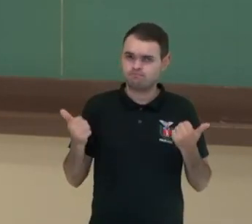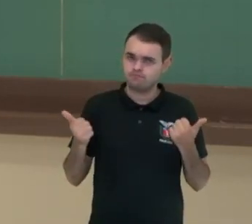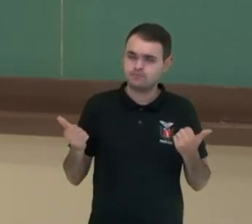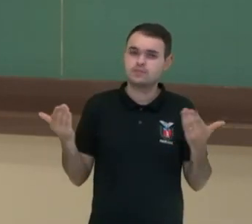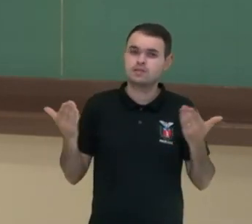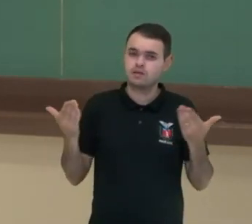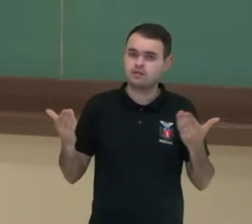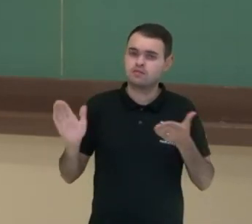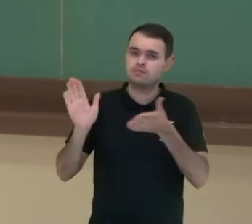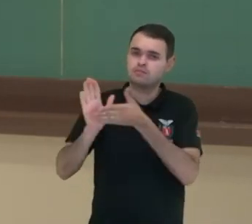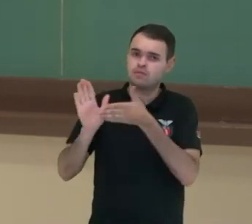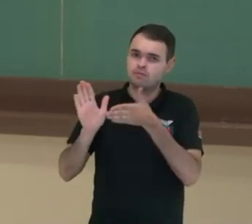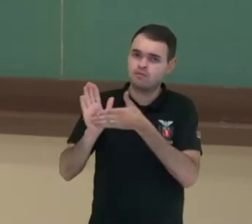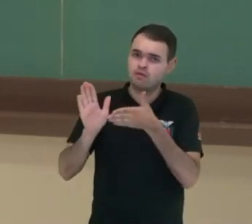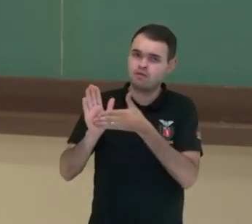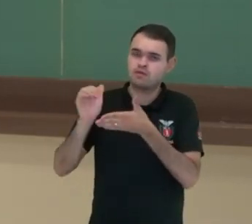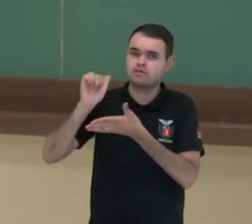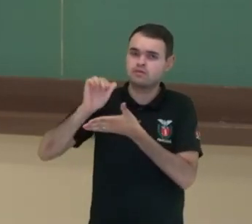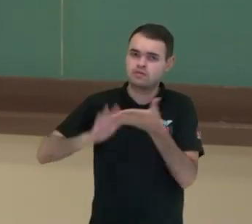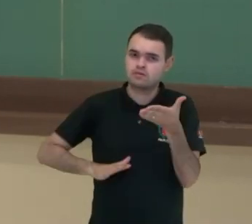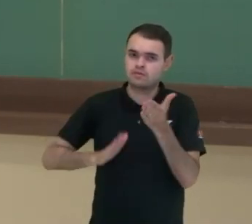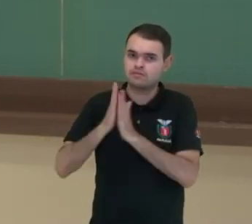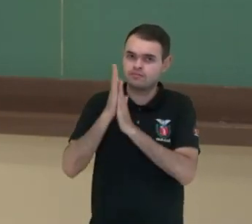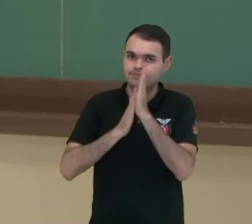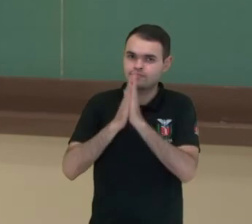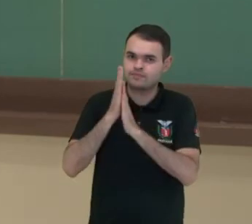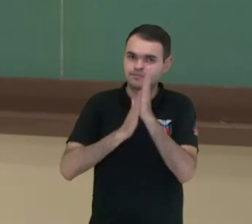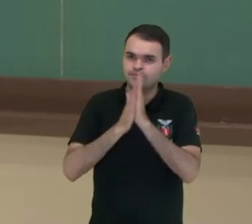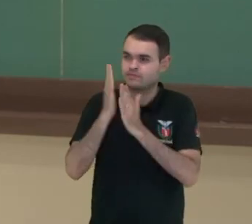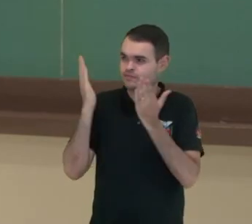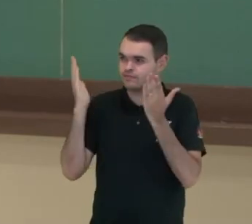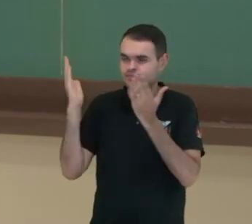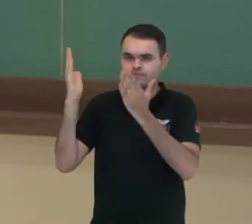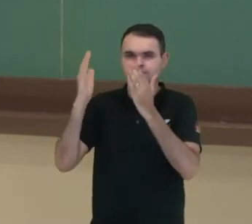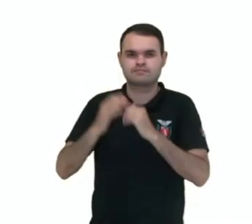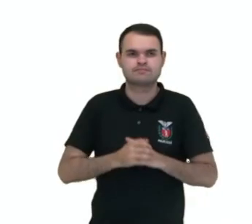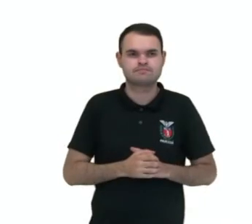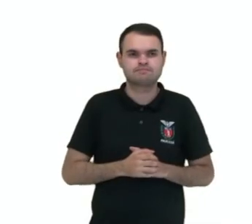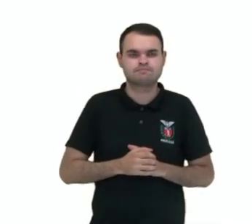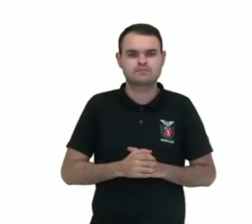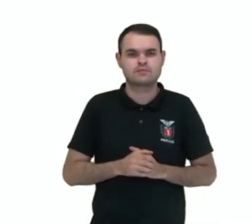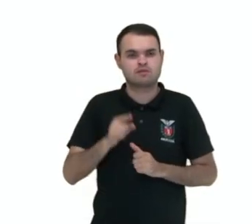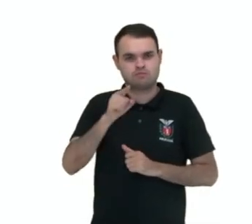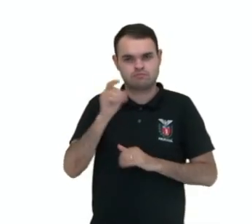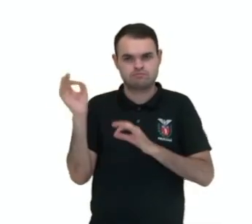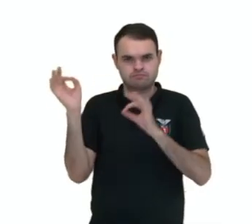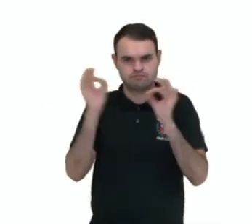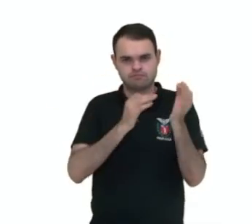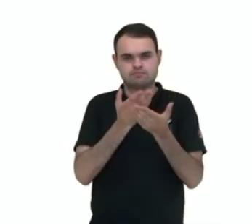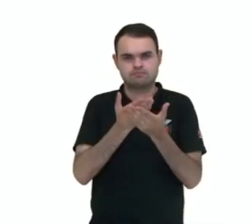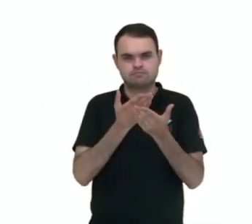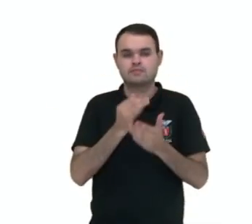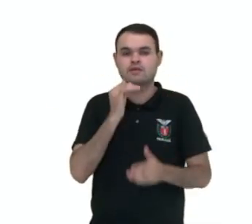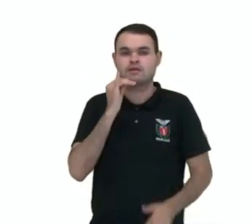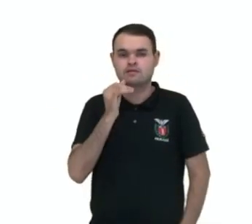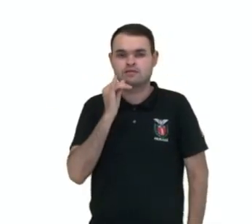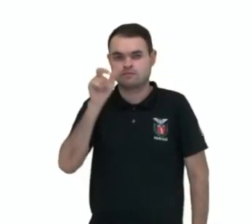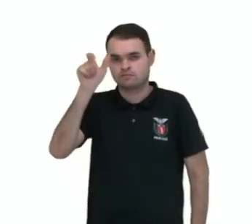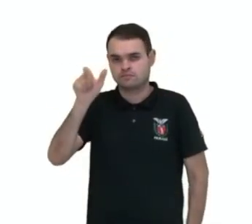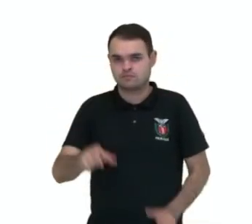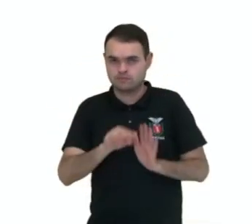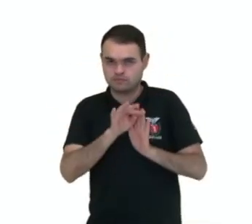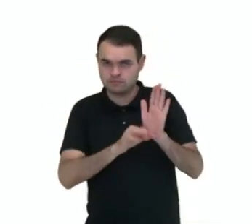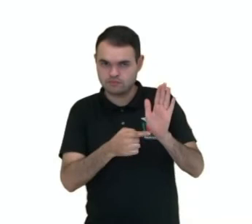tenho uma proposta agora de atividade mão na massa para você. Observe aqui comigo. Como vimos, a narração desse texto é feita